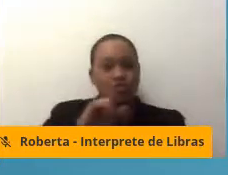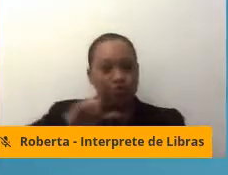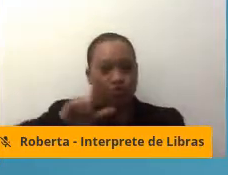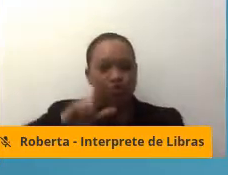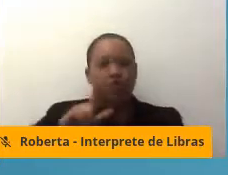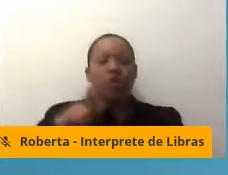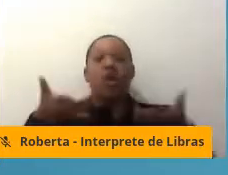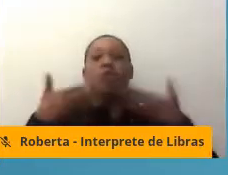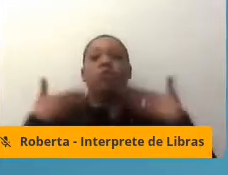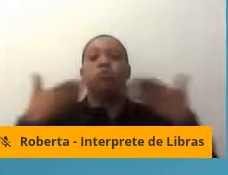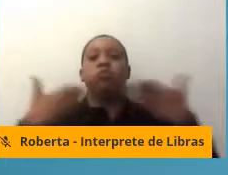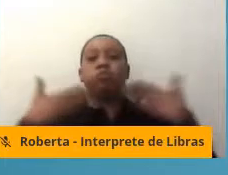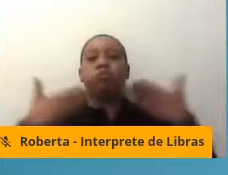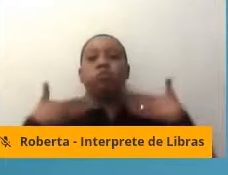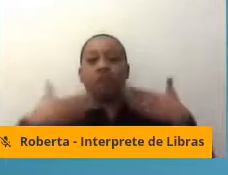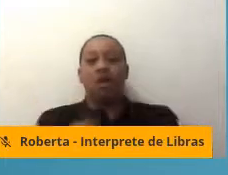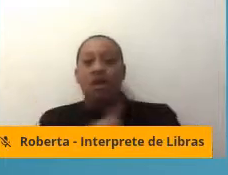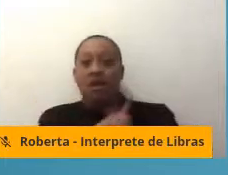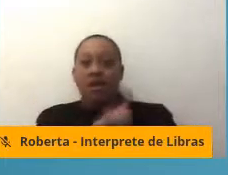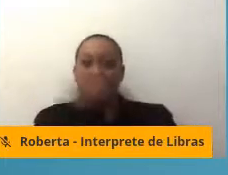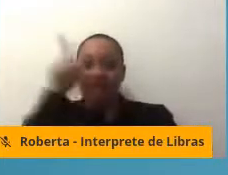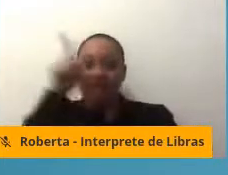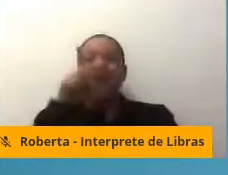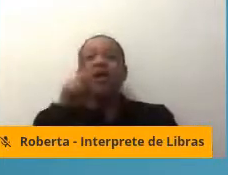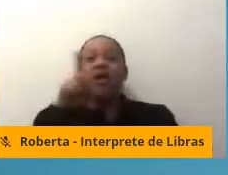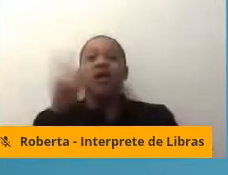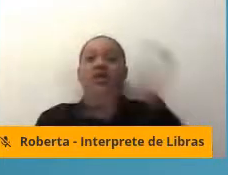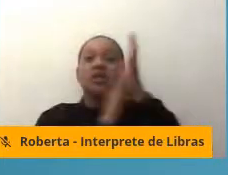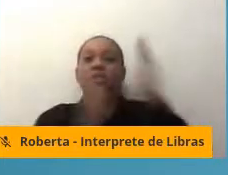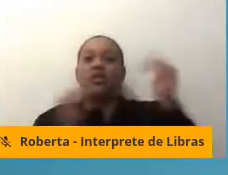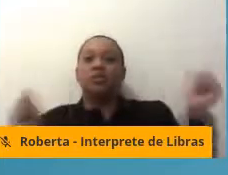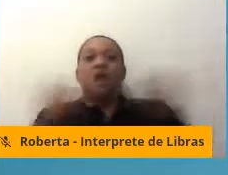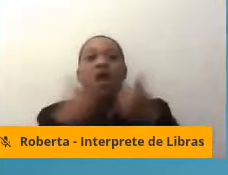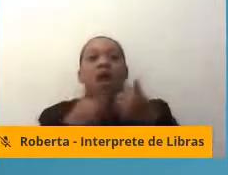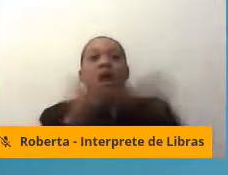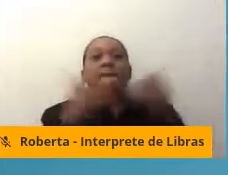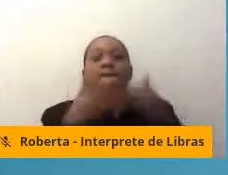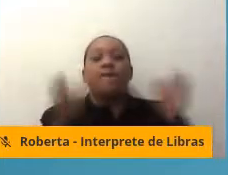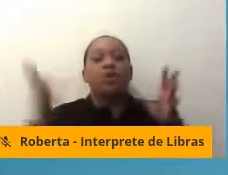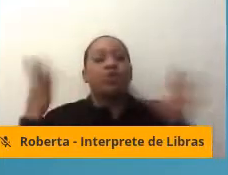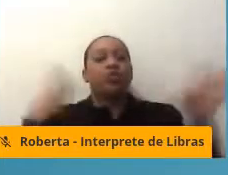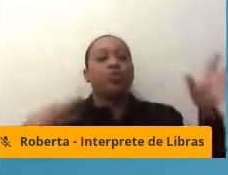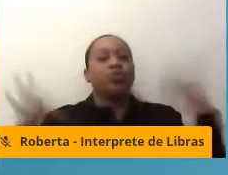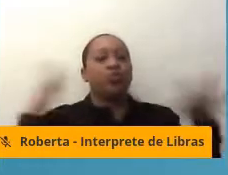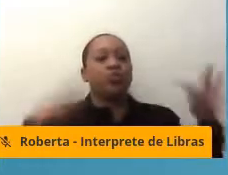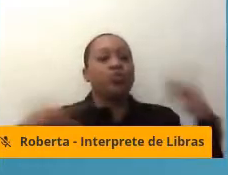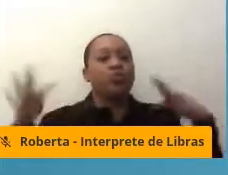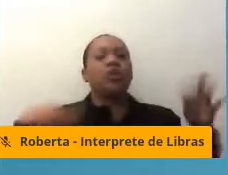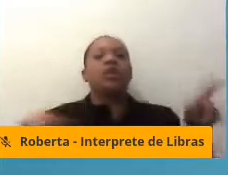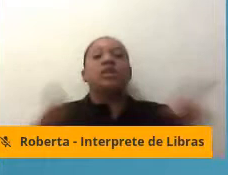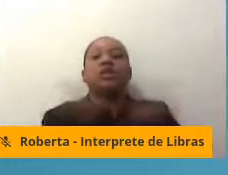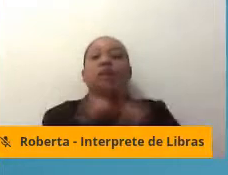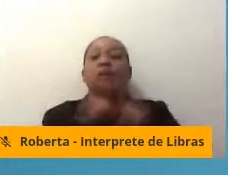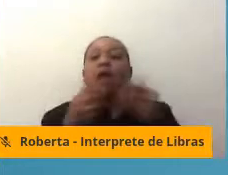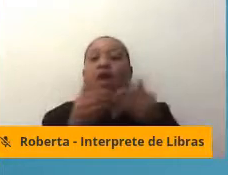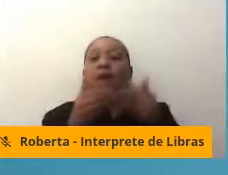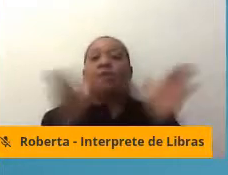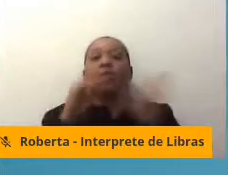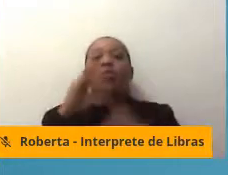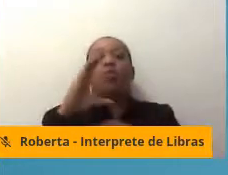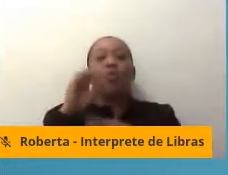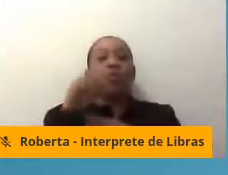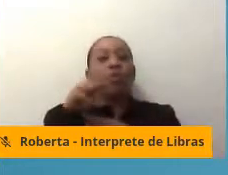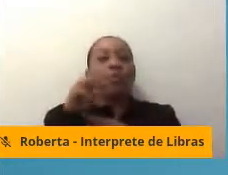para o turismo, recebeu muitos turistas, né? E abriu o comércio. E isso foi o que aconteceu, tá? Então, se eu não me engano, 21